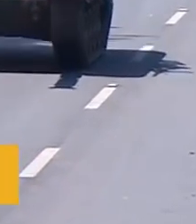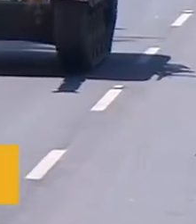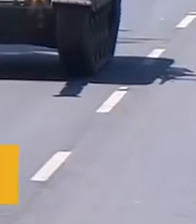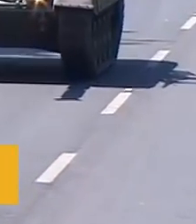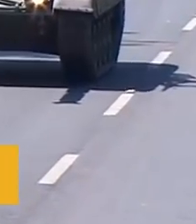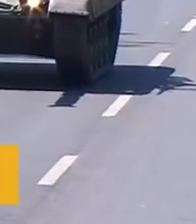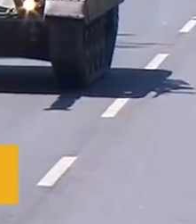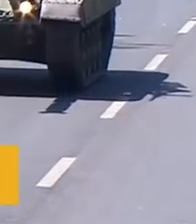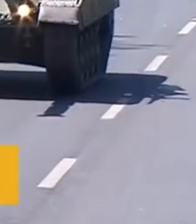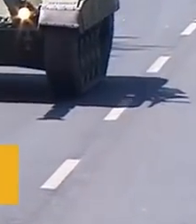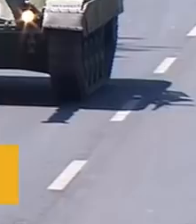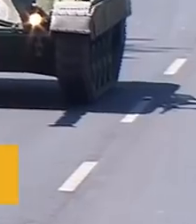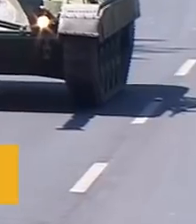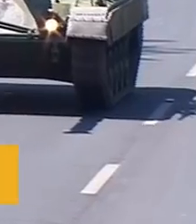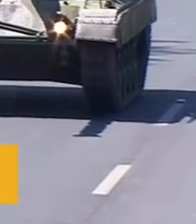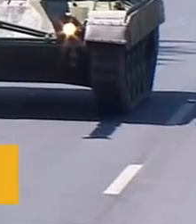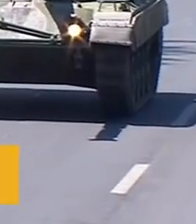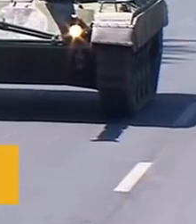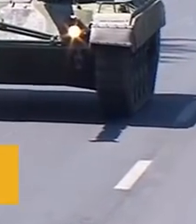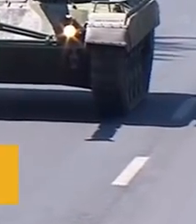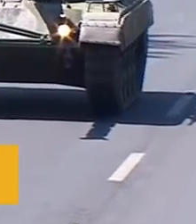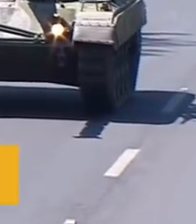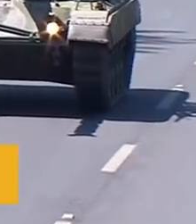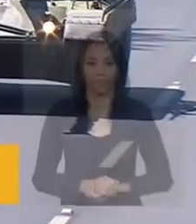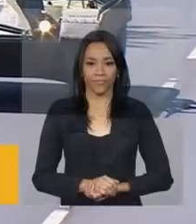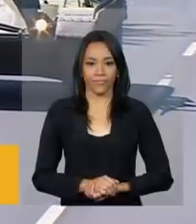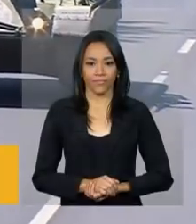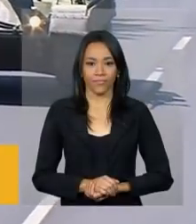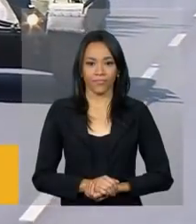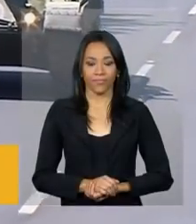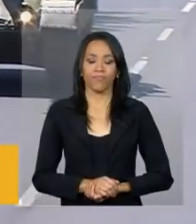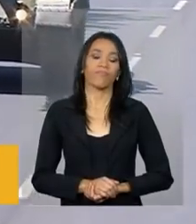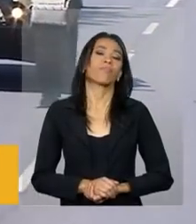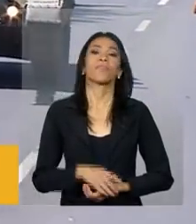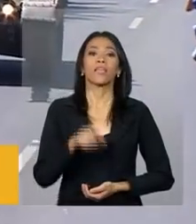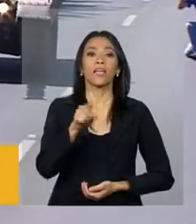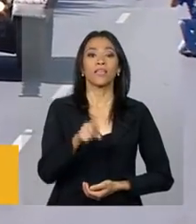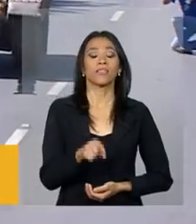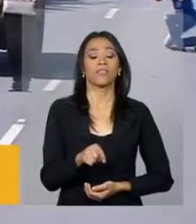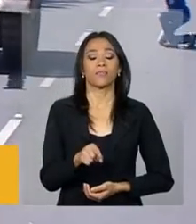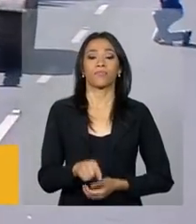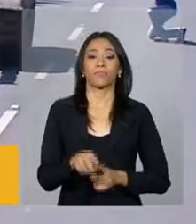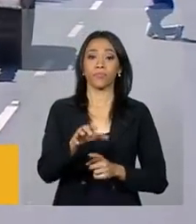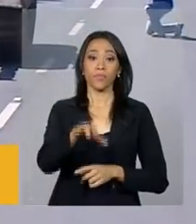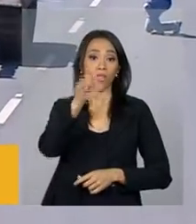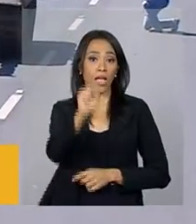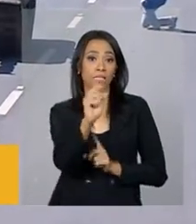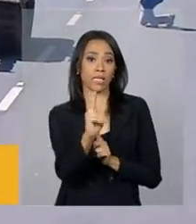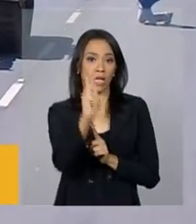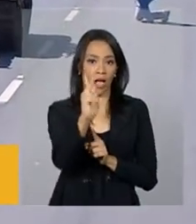Quantos militares vão dentro de cada carro? O SK-105 são três,